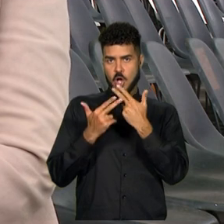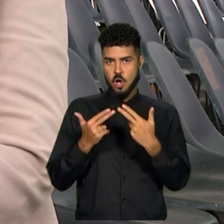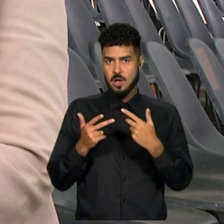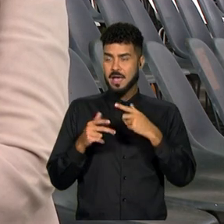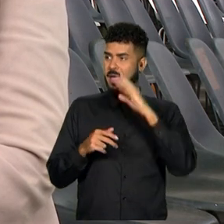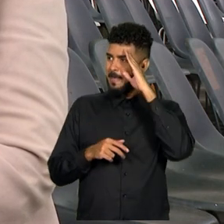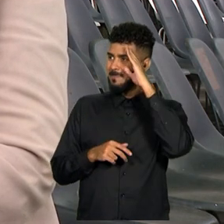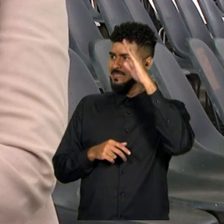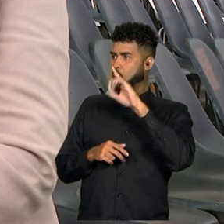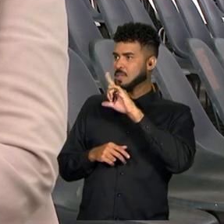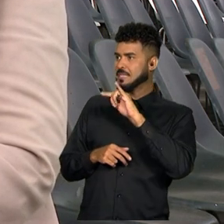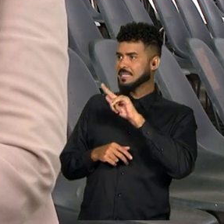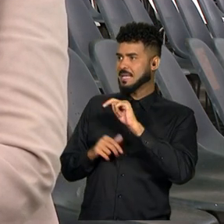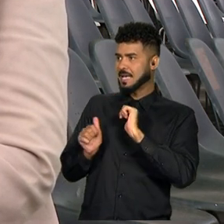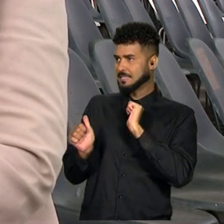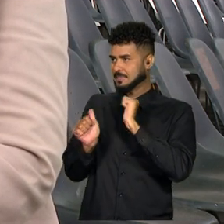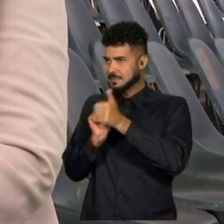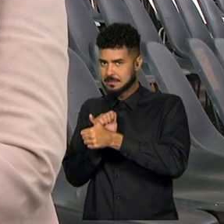principal liga